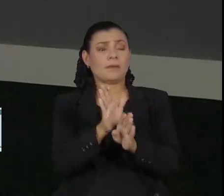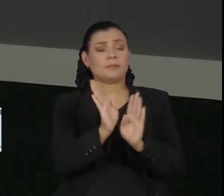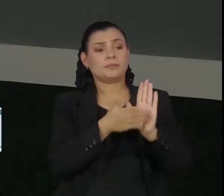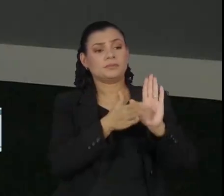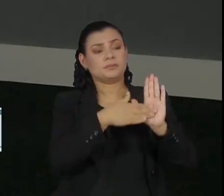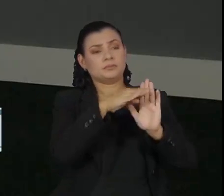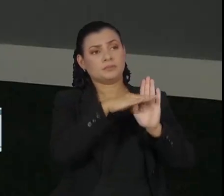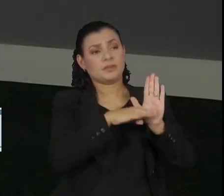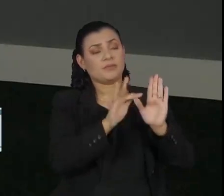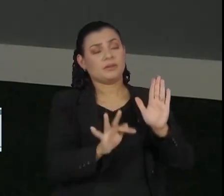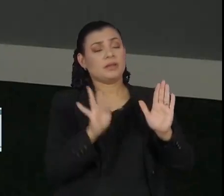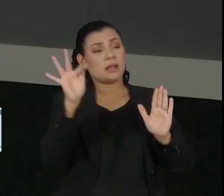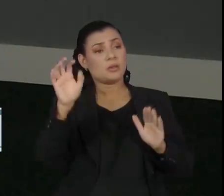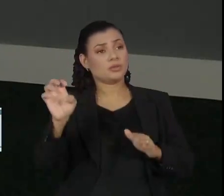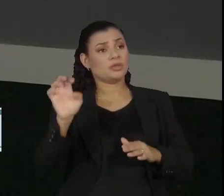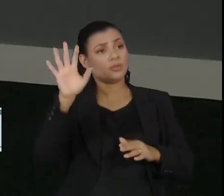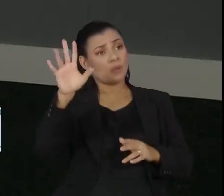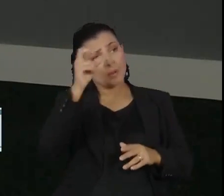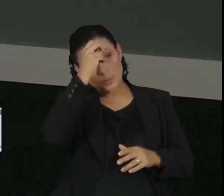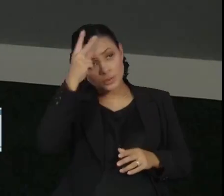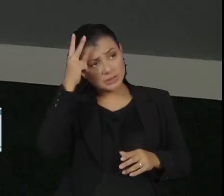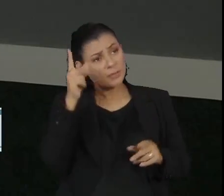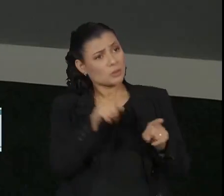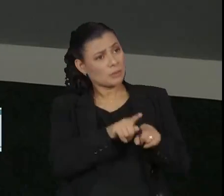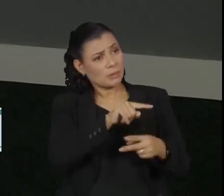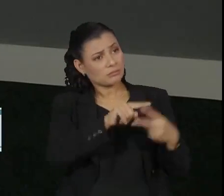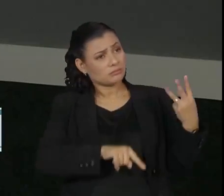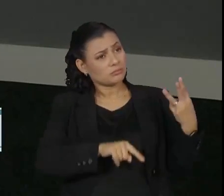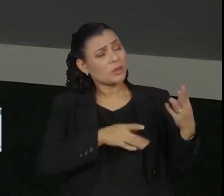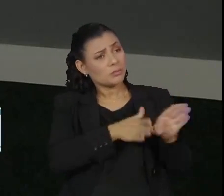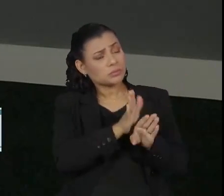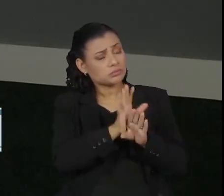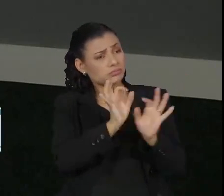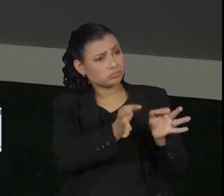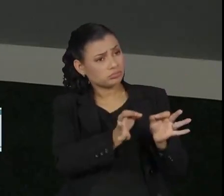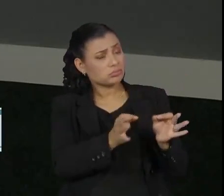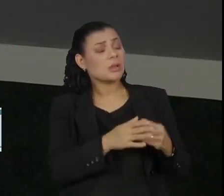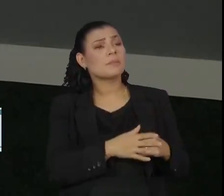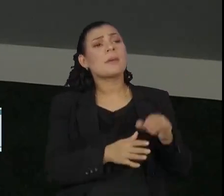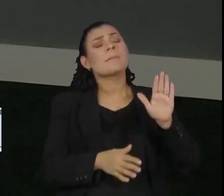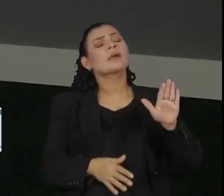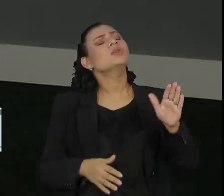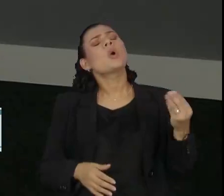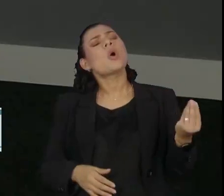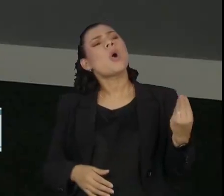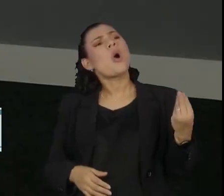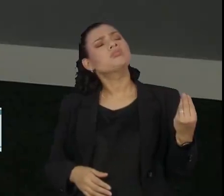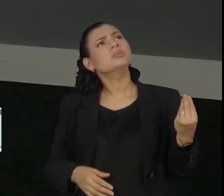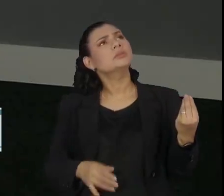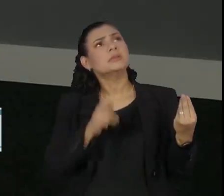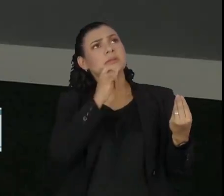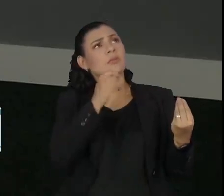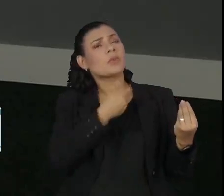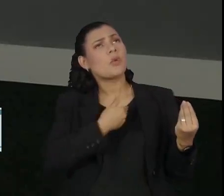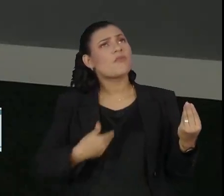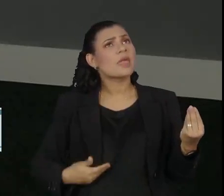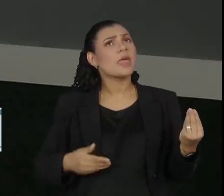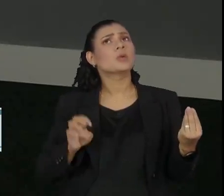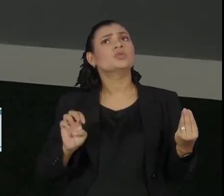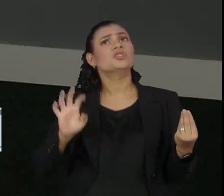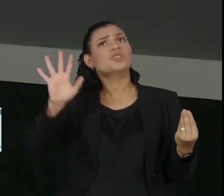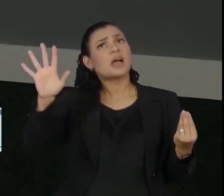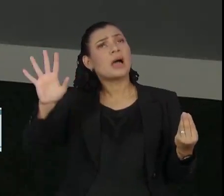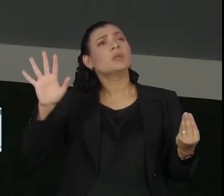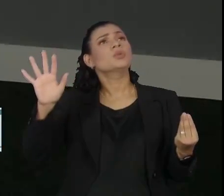tanto federais, estaduais quanto municipais. Como é que a União, os estados e os